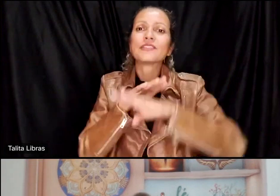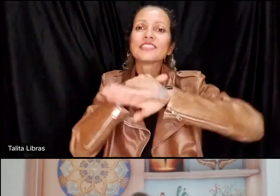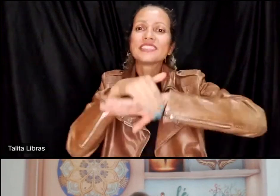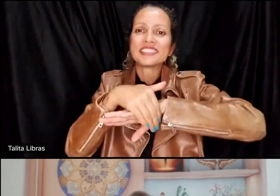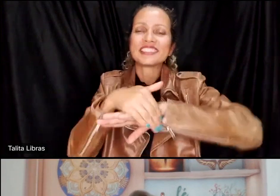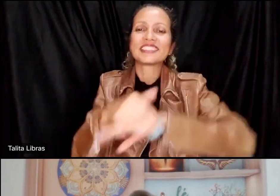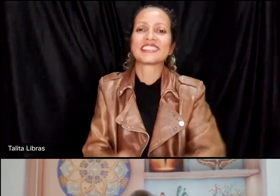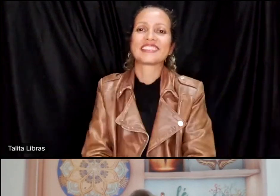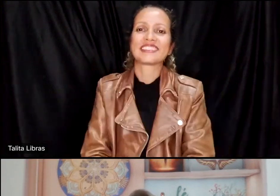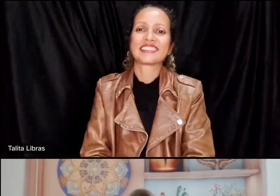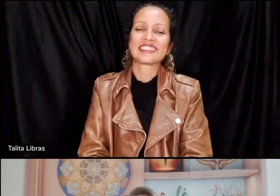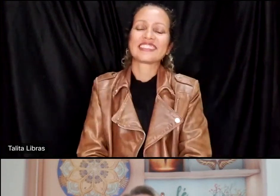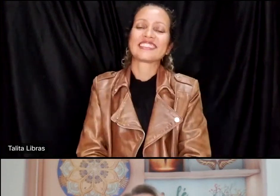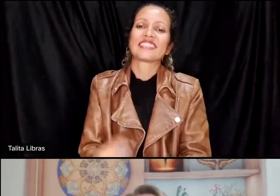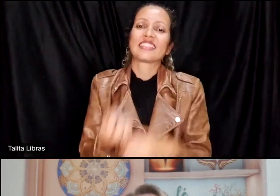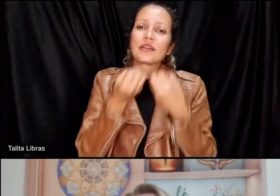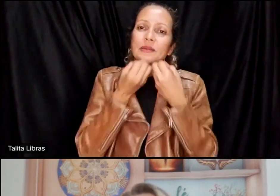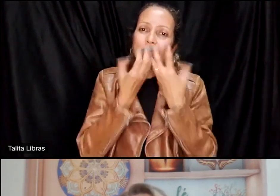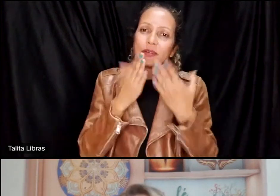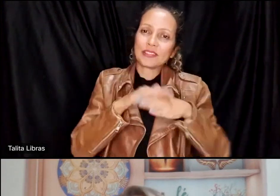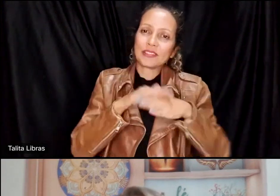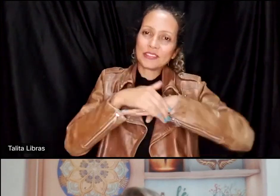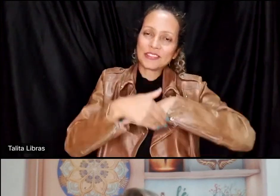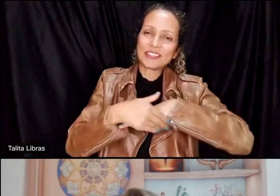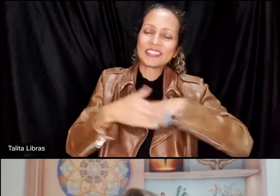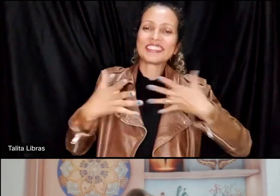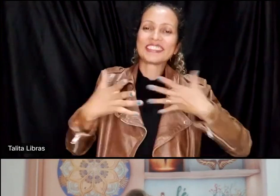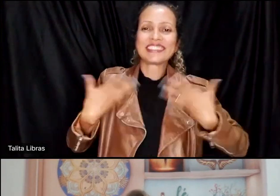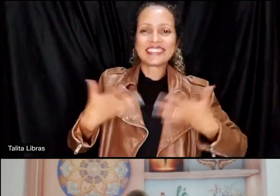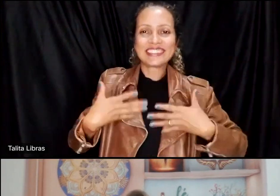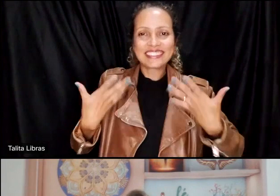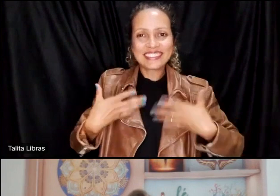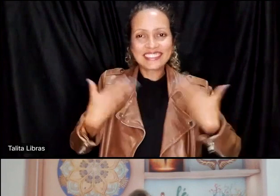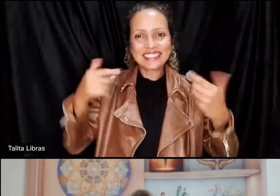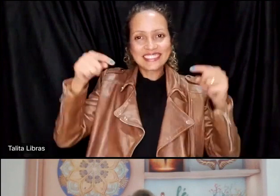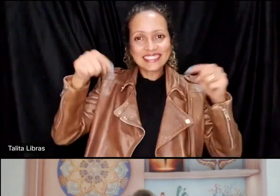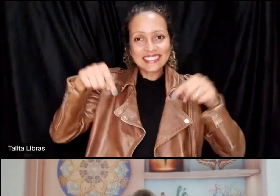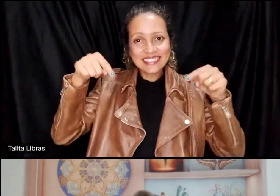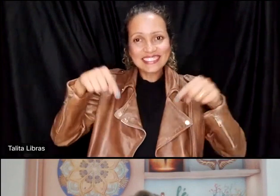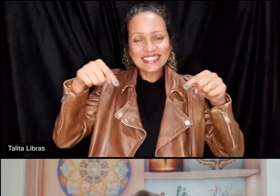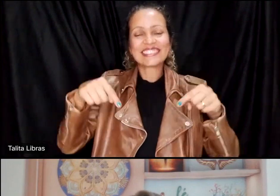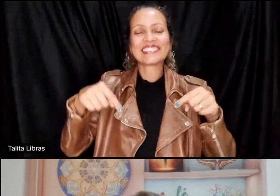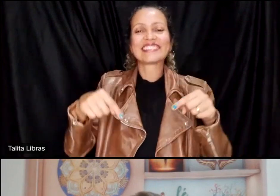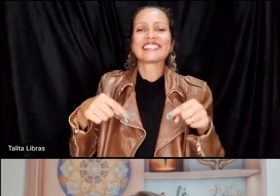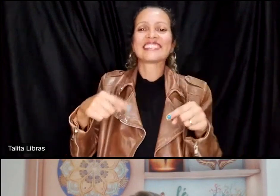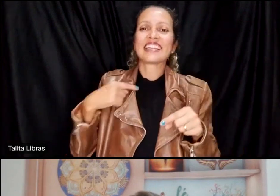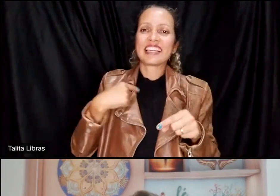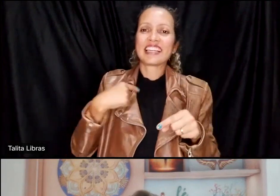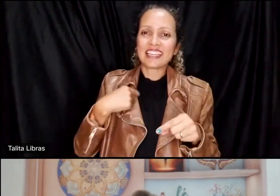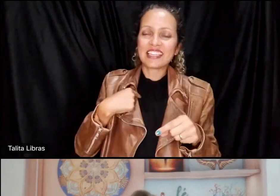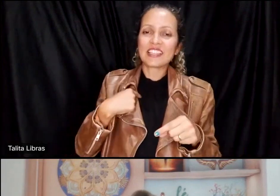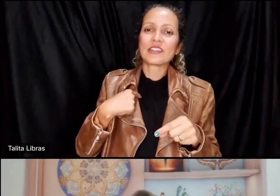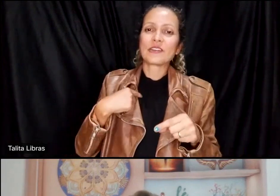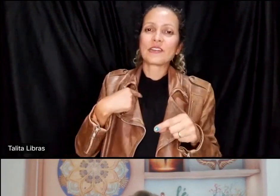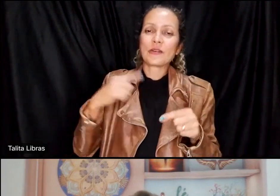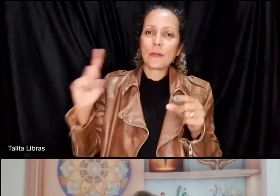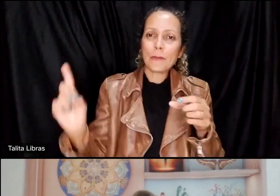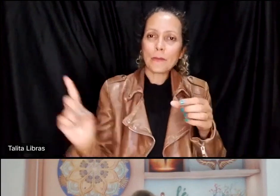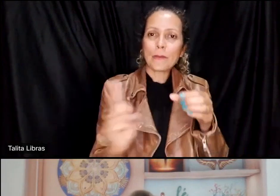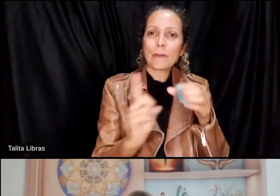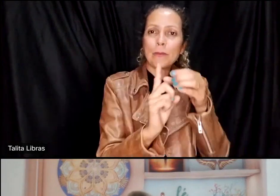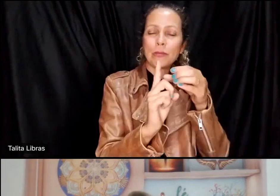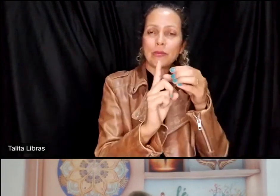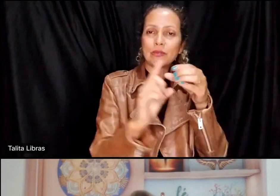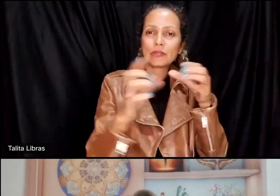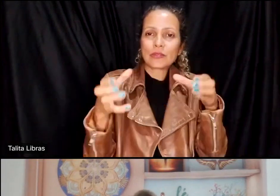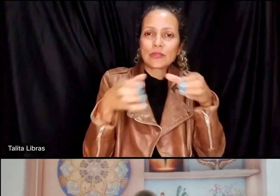Boa noite. É com muita alegria que eu estou aqui hoje. Também faço, além de fazer parte do grupo das Mulheres